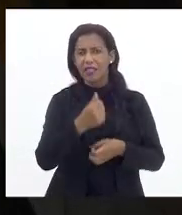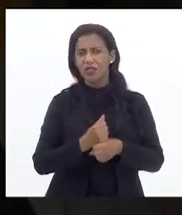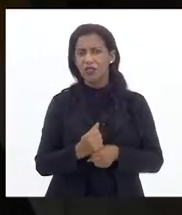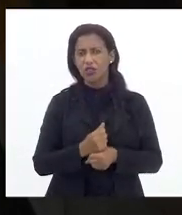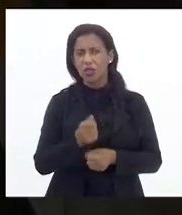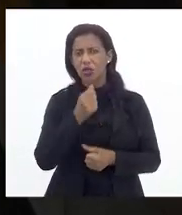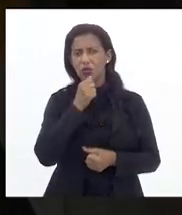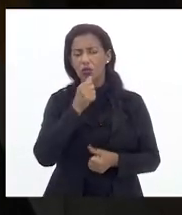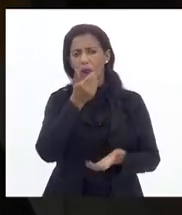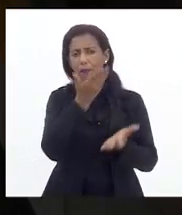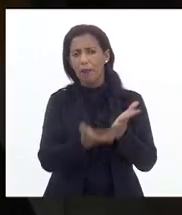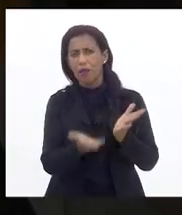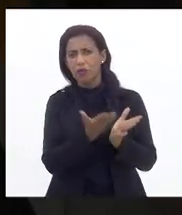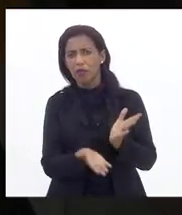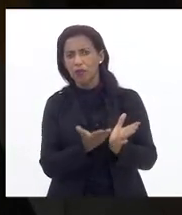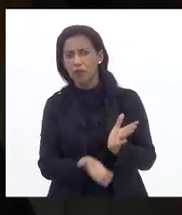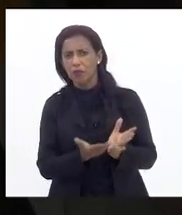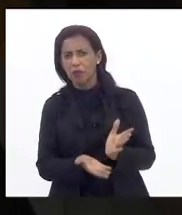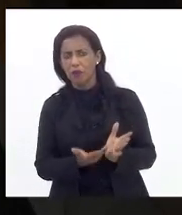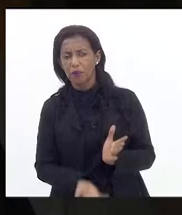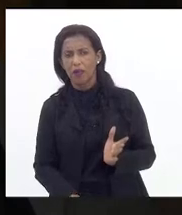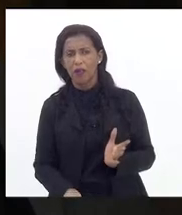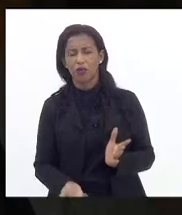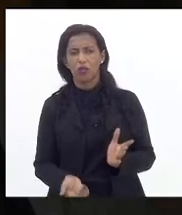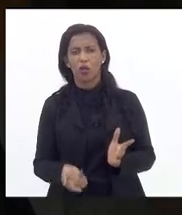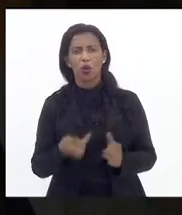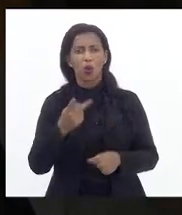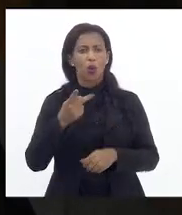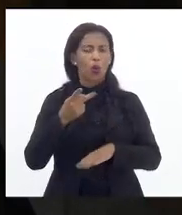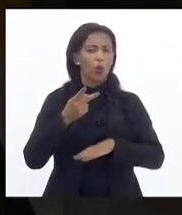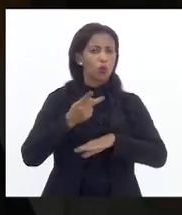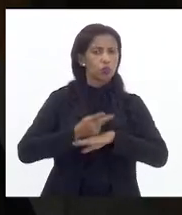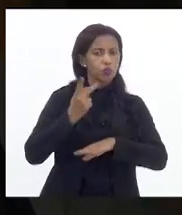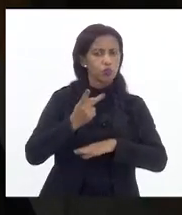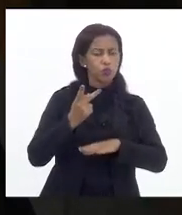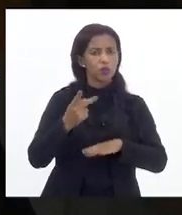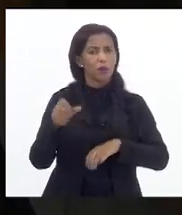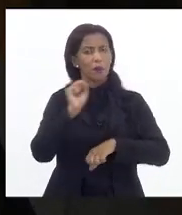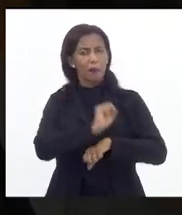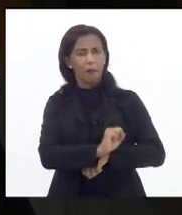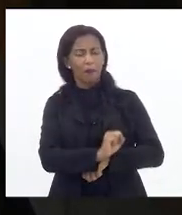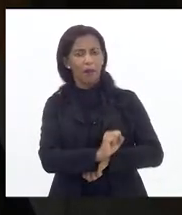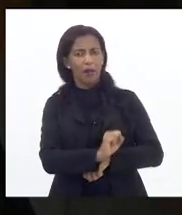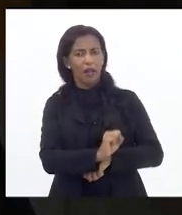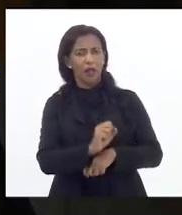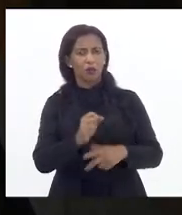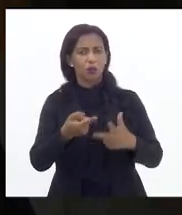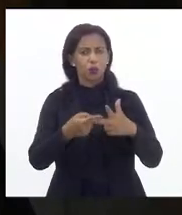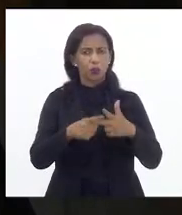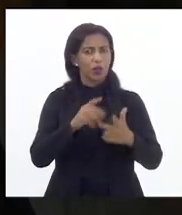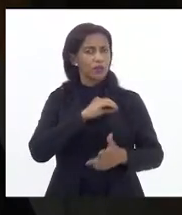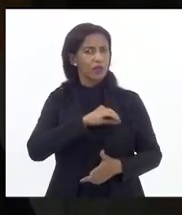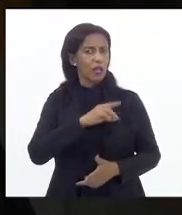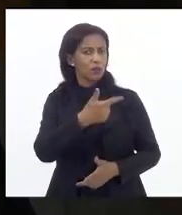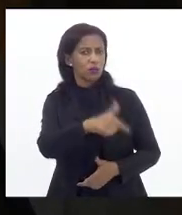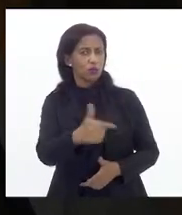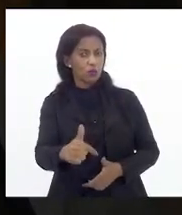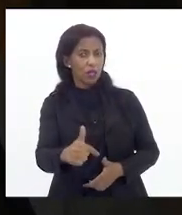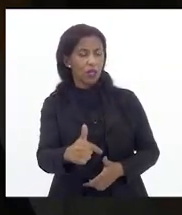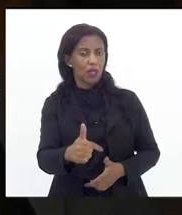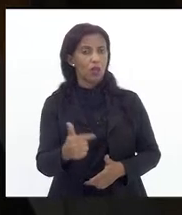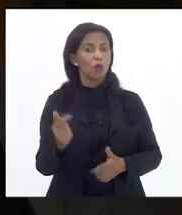e recomposição de perdas com as progressões congeladas E aí ressalto que no regime de recuperação fiscal que vigorou nos últimos anos